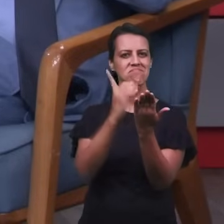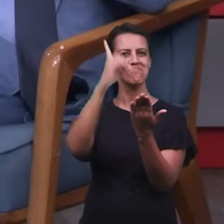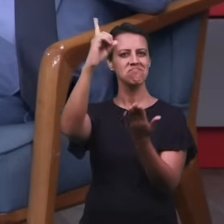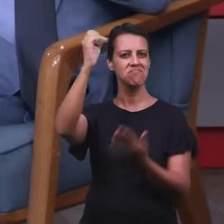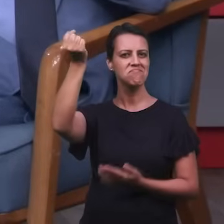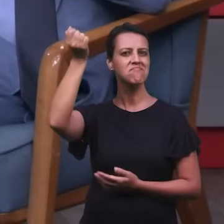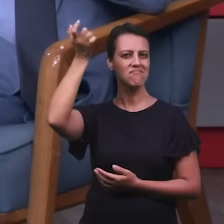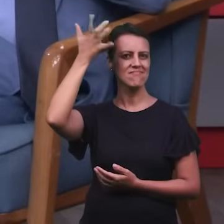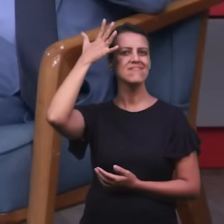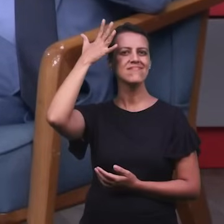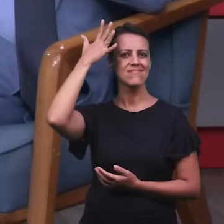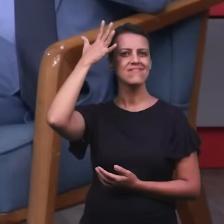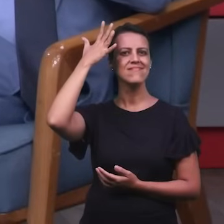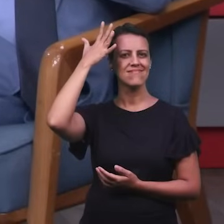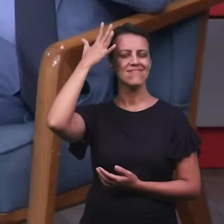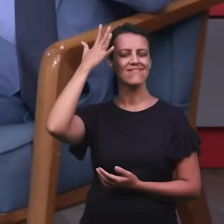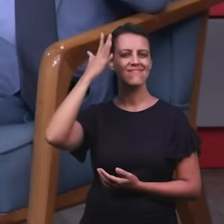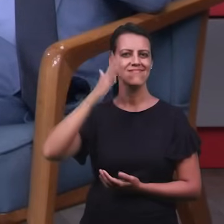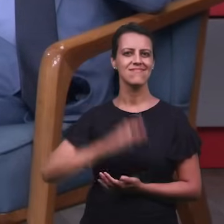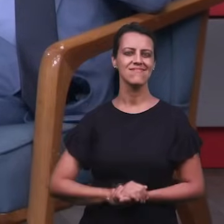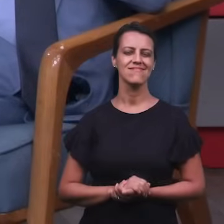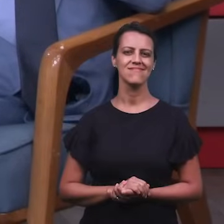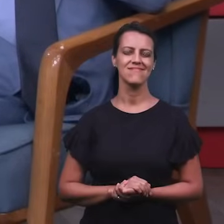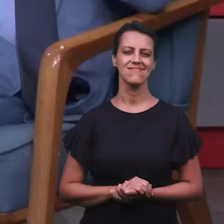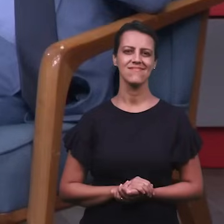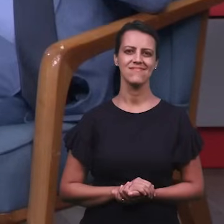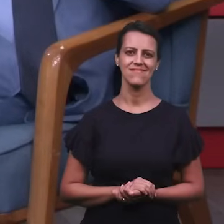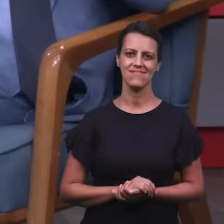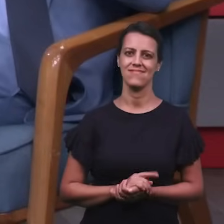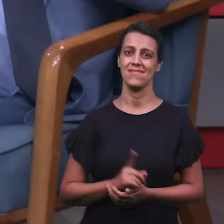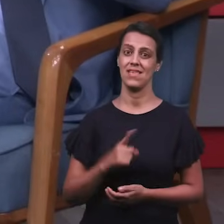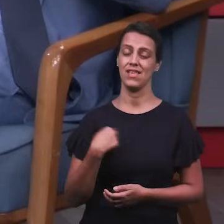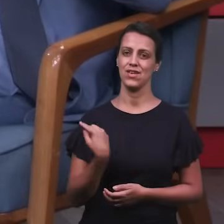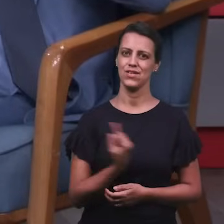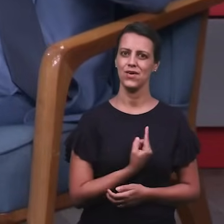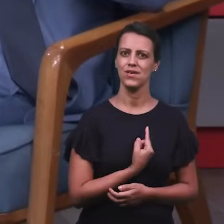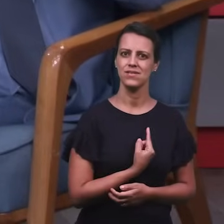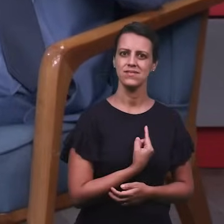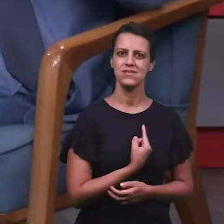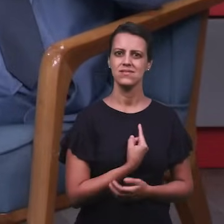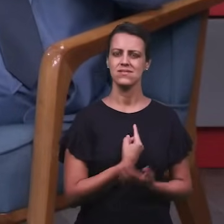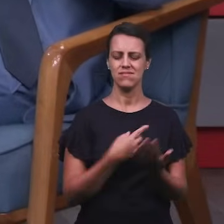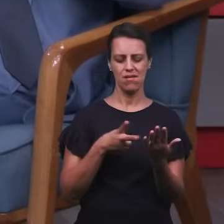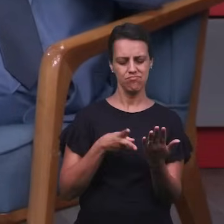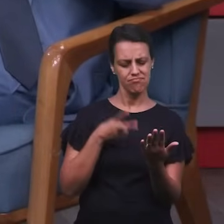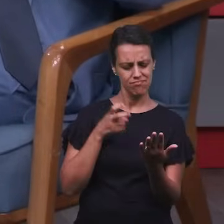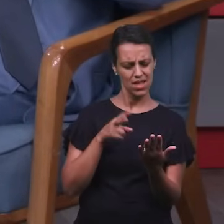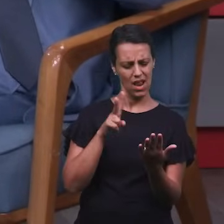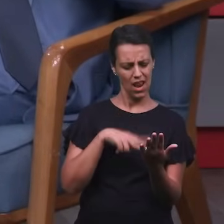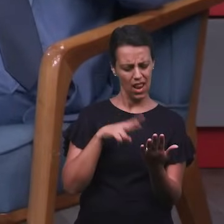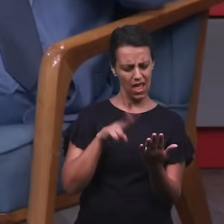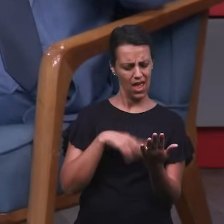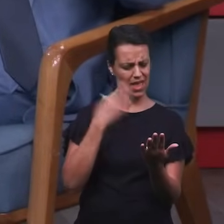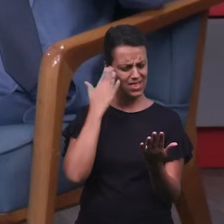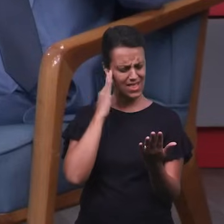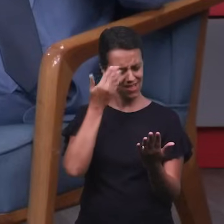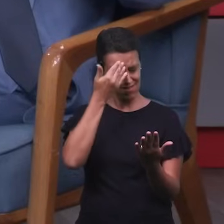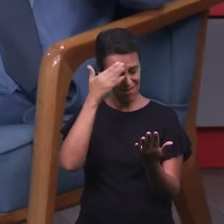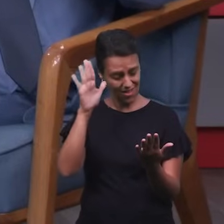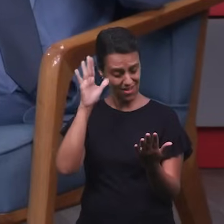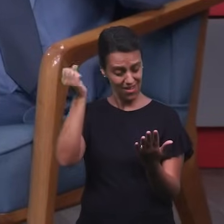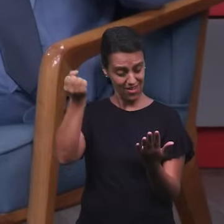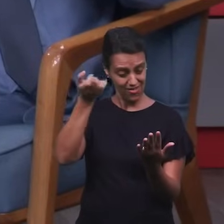Palavra revelada. A palavra além da letra. E quando nós fomos na palavra além da